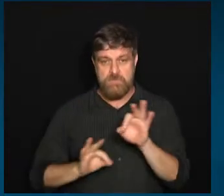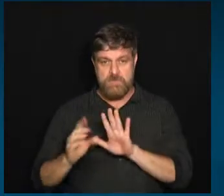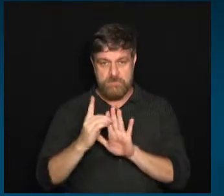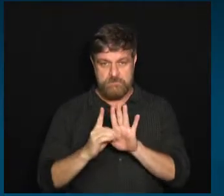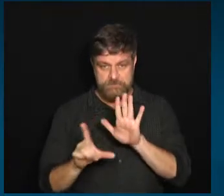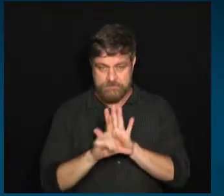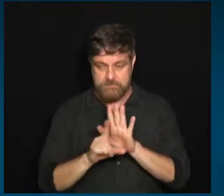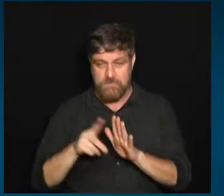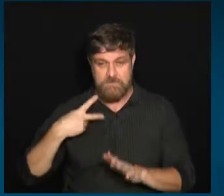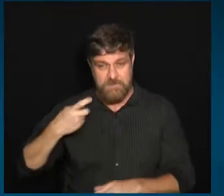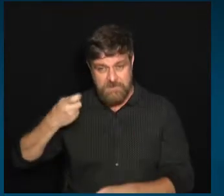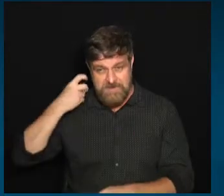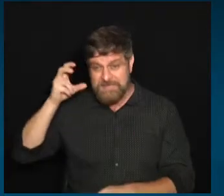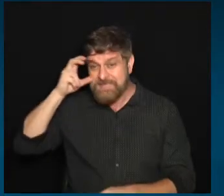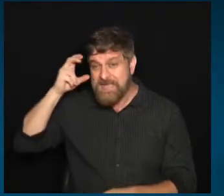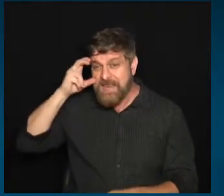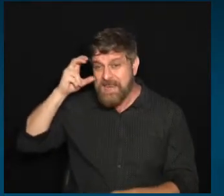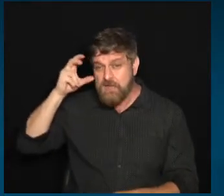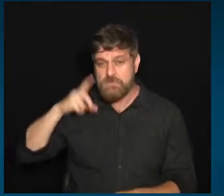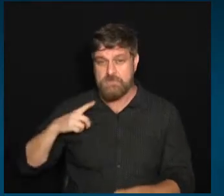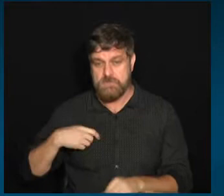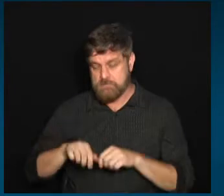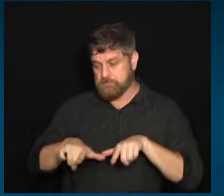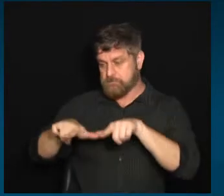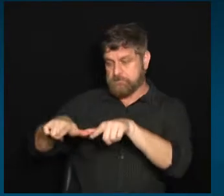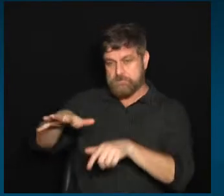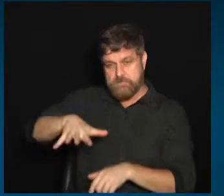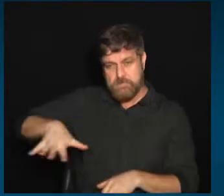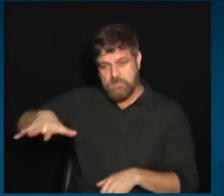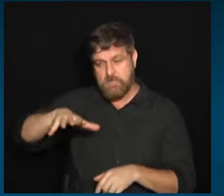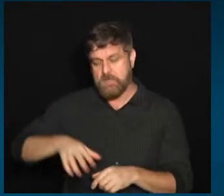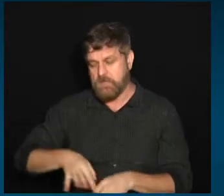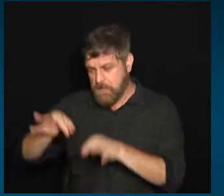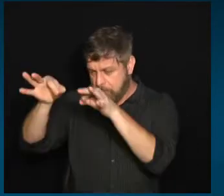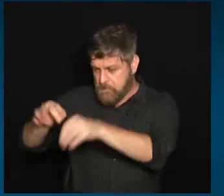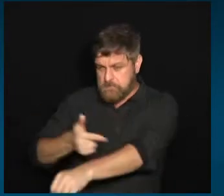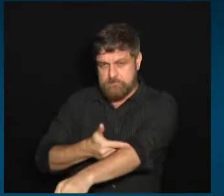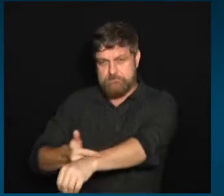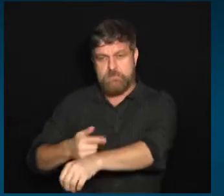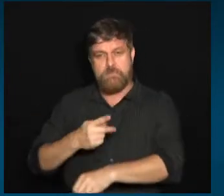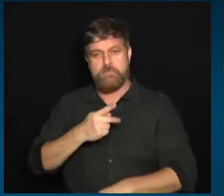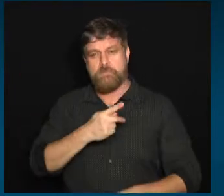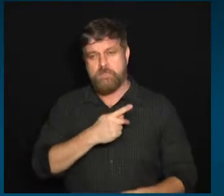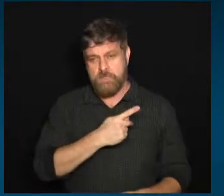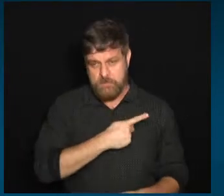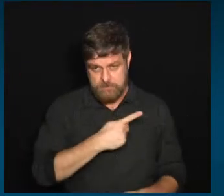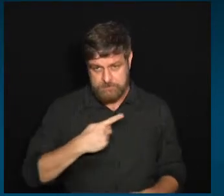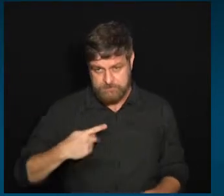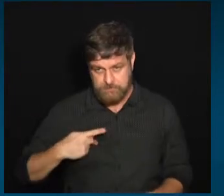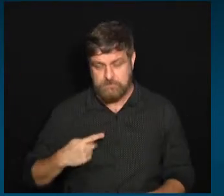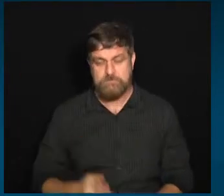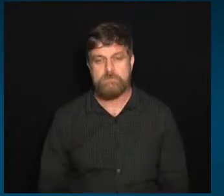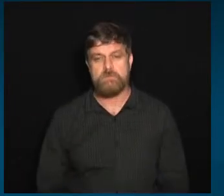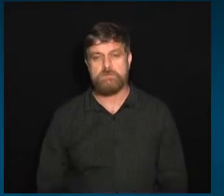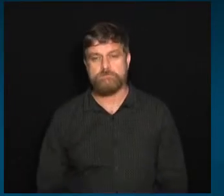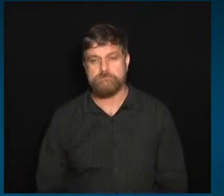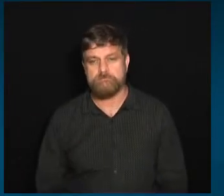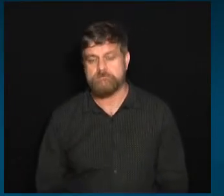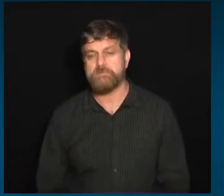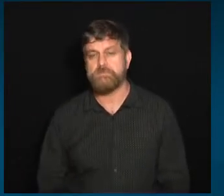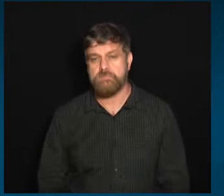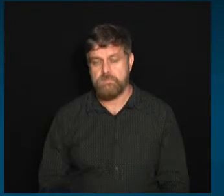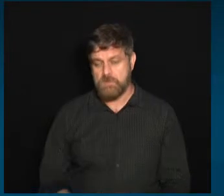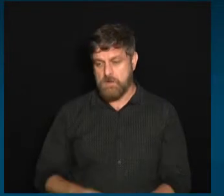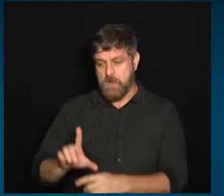do ex-vereador Cláudio da Farmácia, que concede o diploma de mérito digno de honra a pastor João Batista Martins de Sá ao